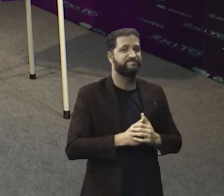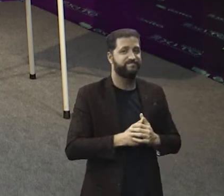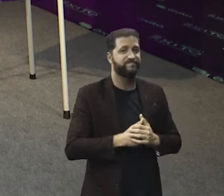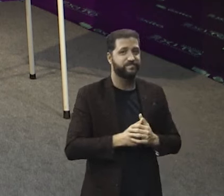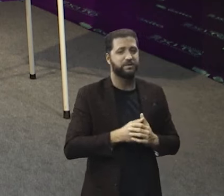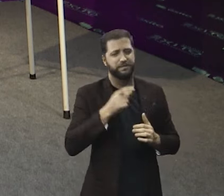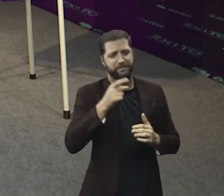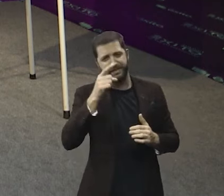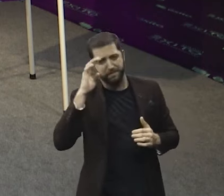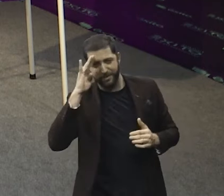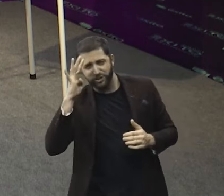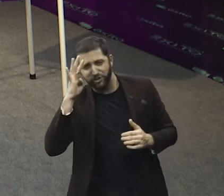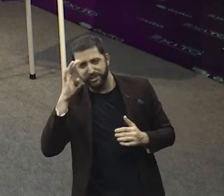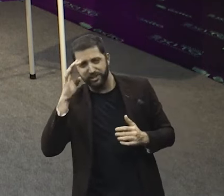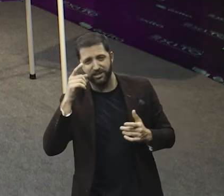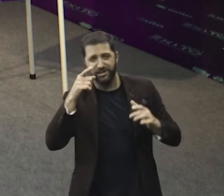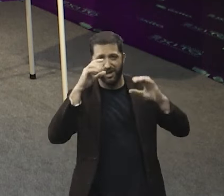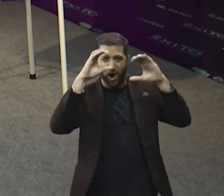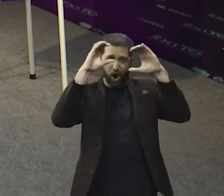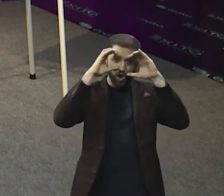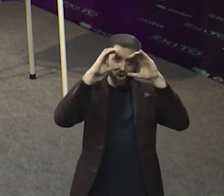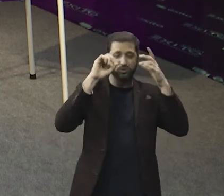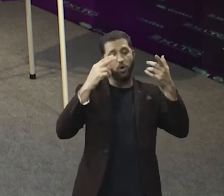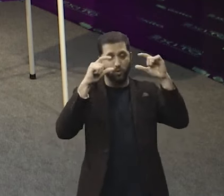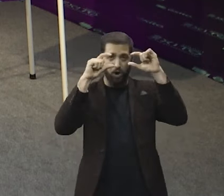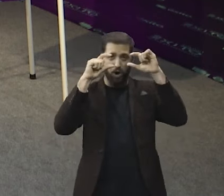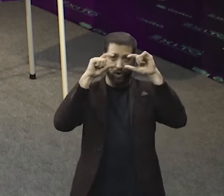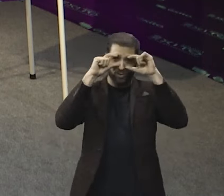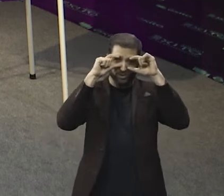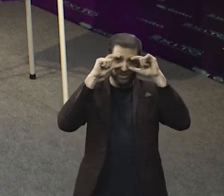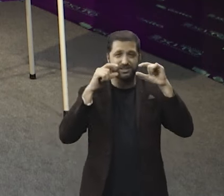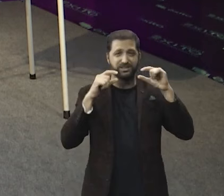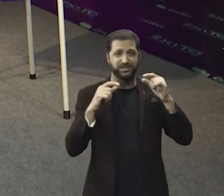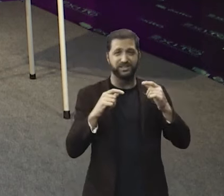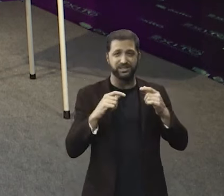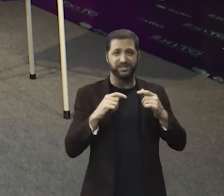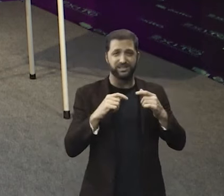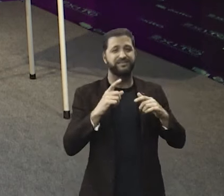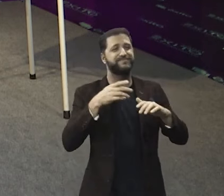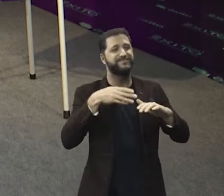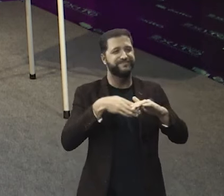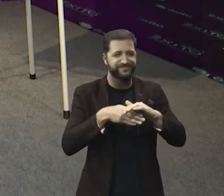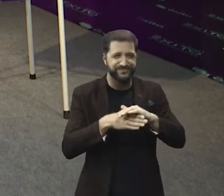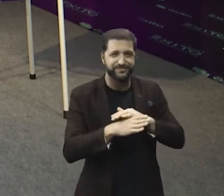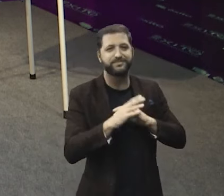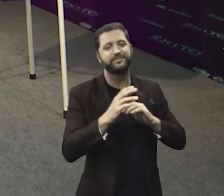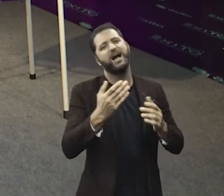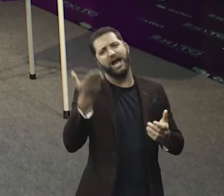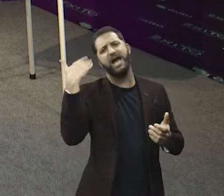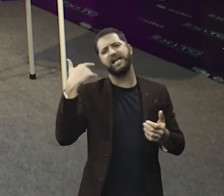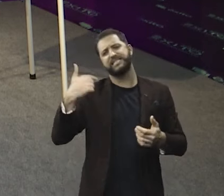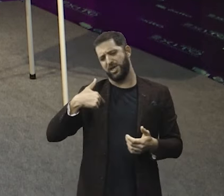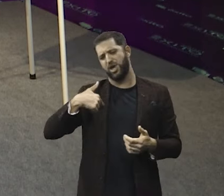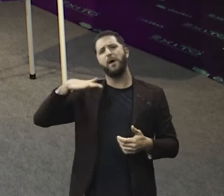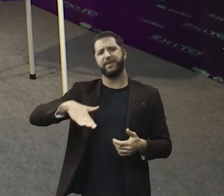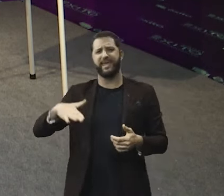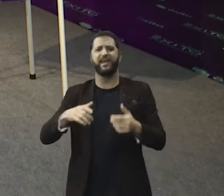com óculos em que aquele jogo ele não é mas somente um jogo como na minha época em que eu jogava ali